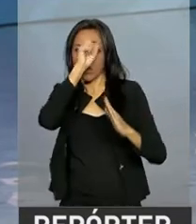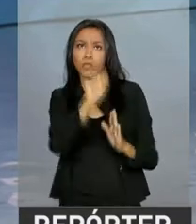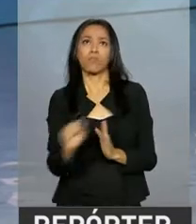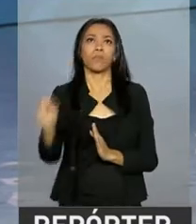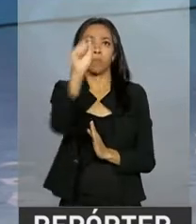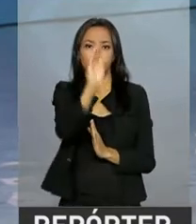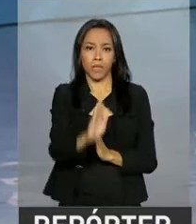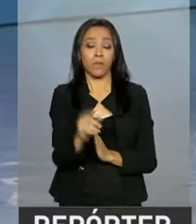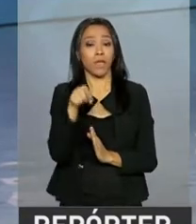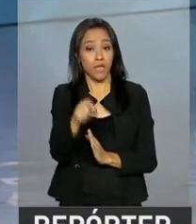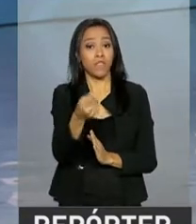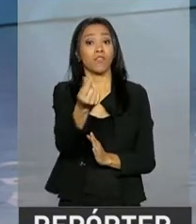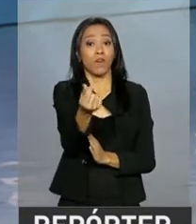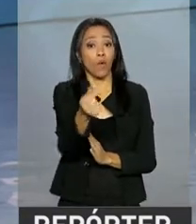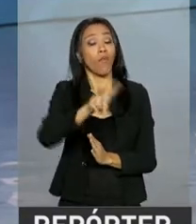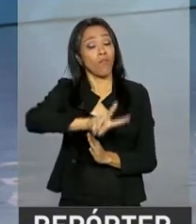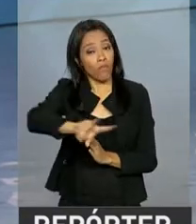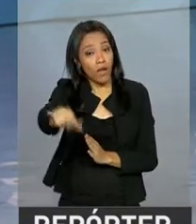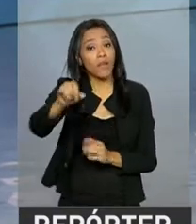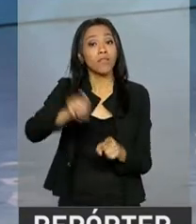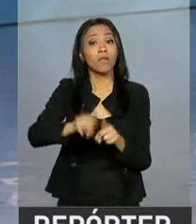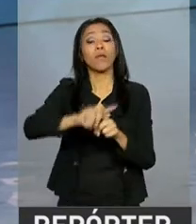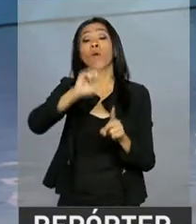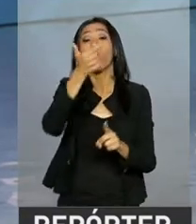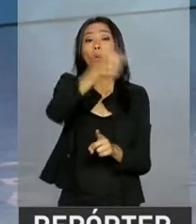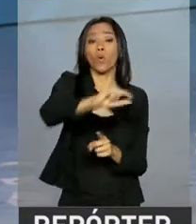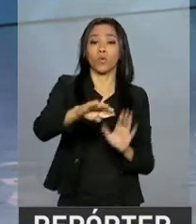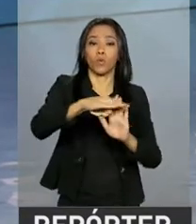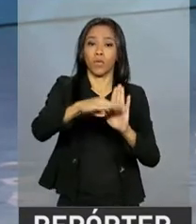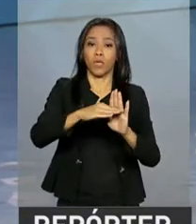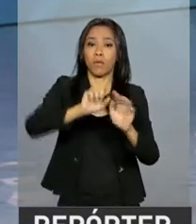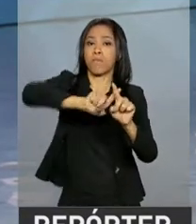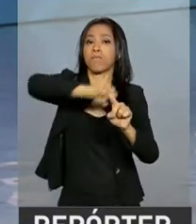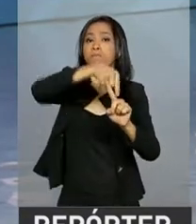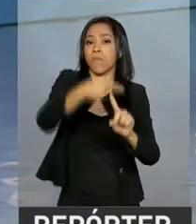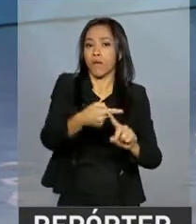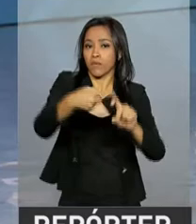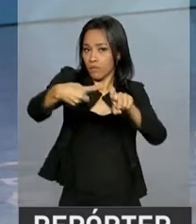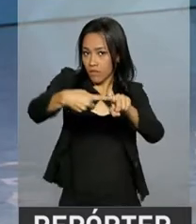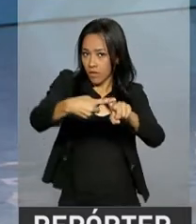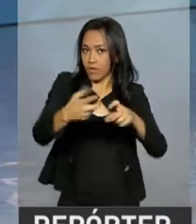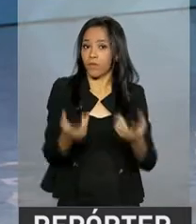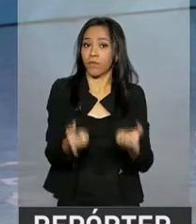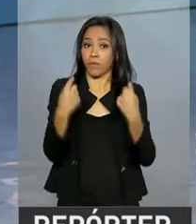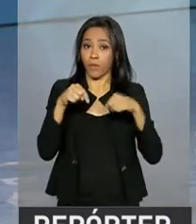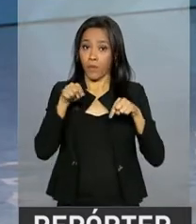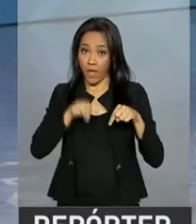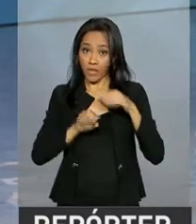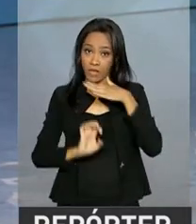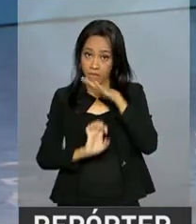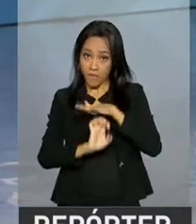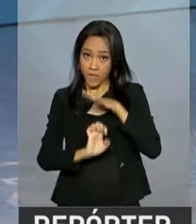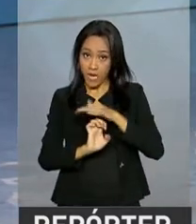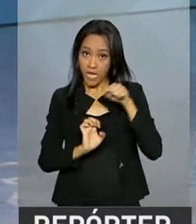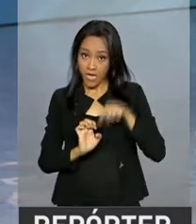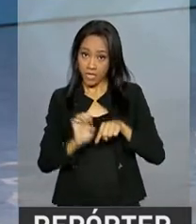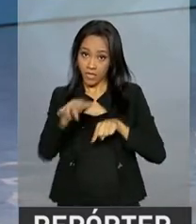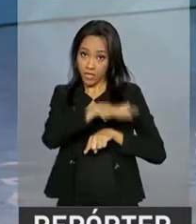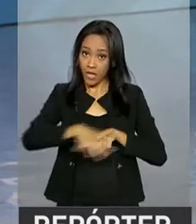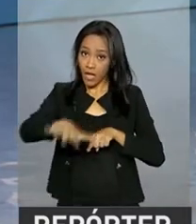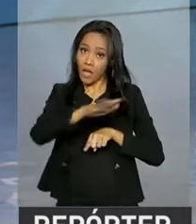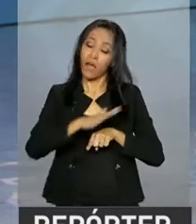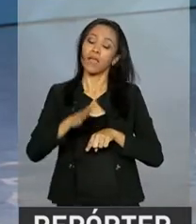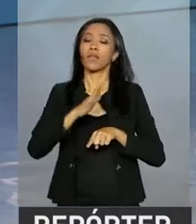vai cobrir as despesas do programa mais médicos atualmente violet andrae disser a empresa brasileira de serviços hospitalares